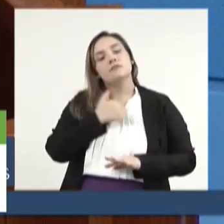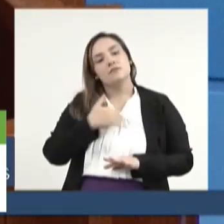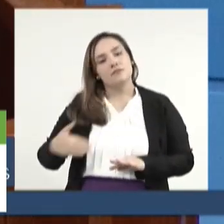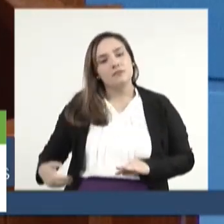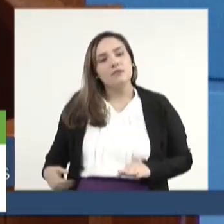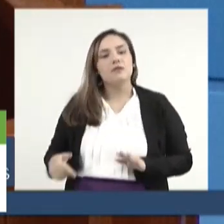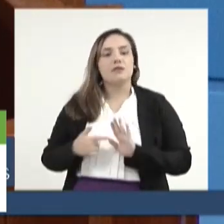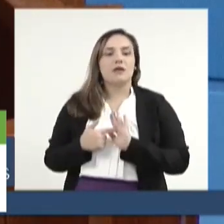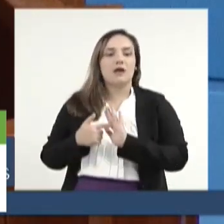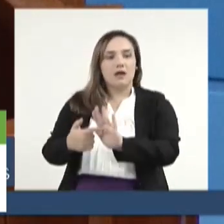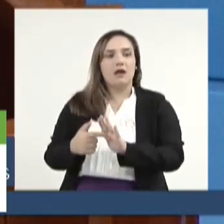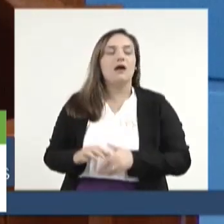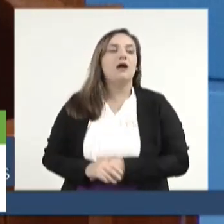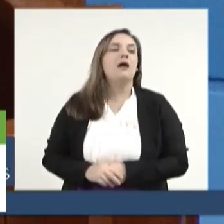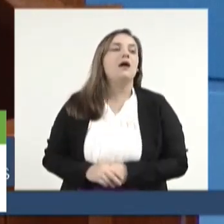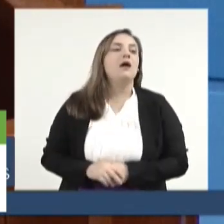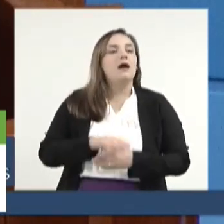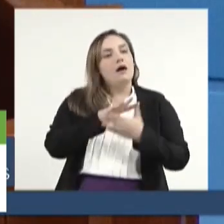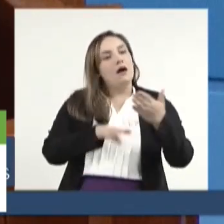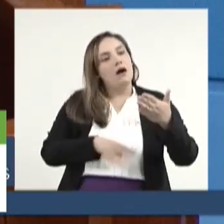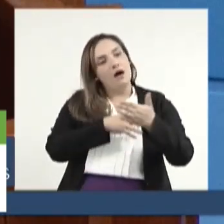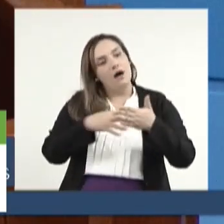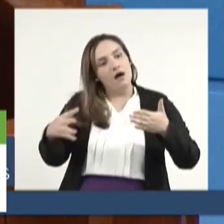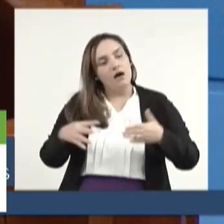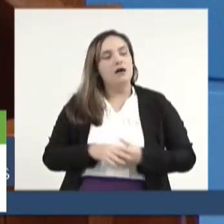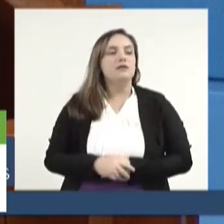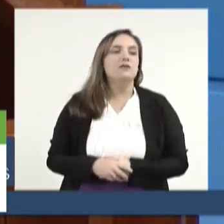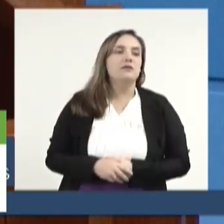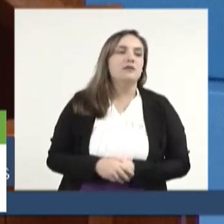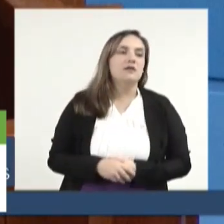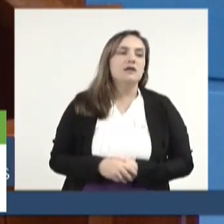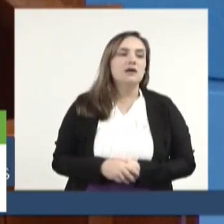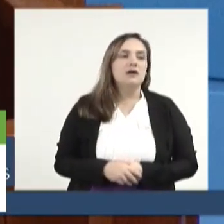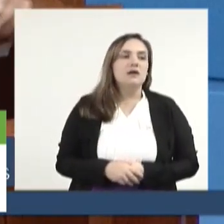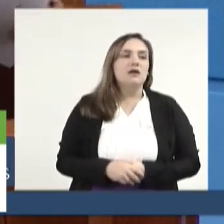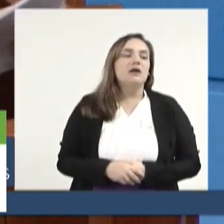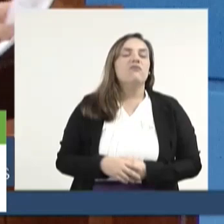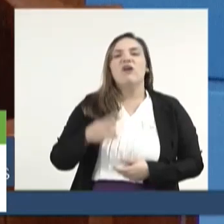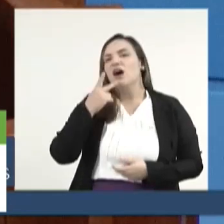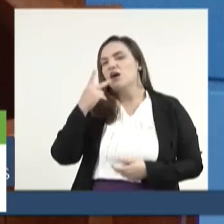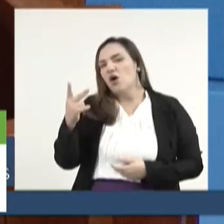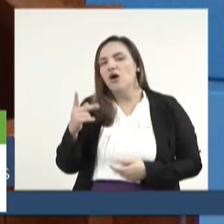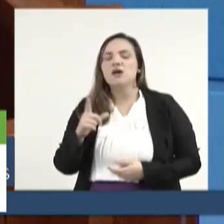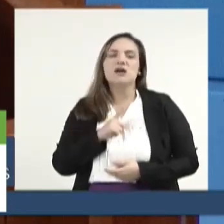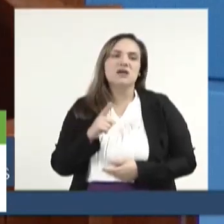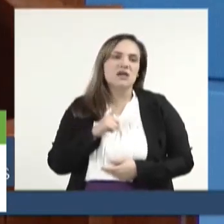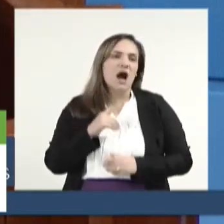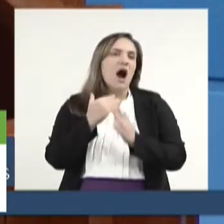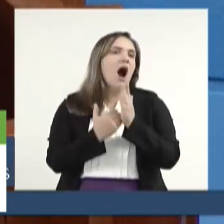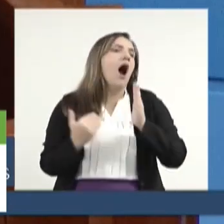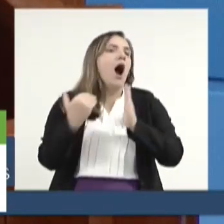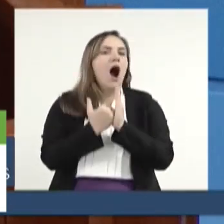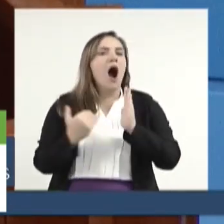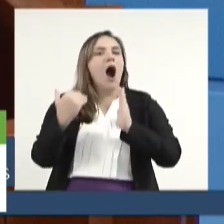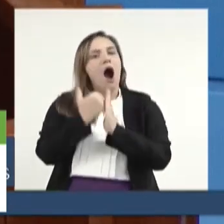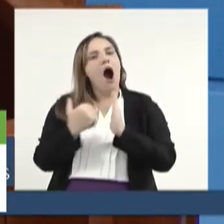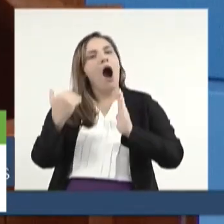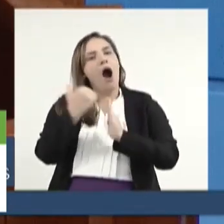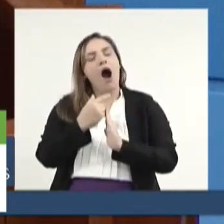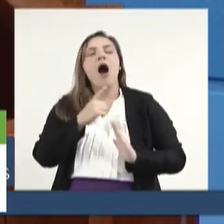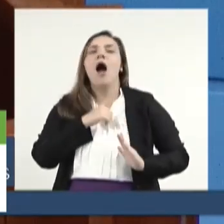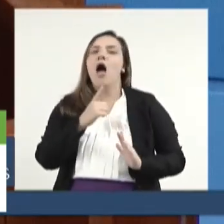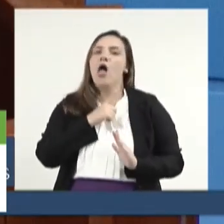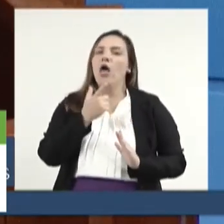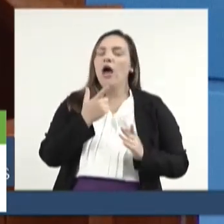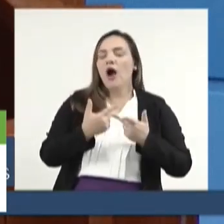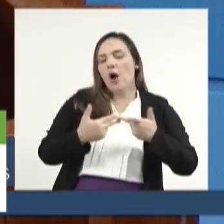governador apresentou uma nova planilha, e dizendo então que tem reajustes e que tem novas vantagens